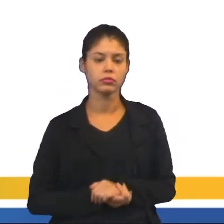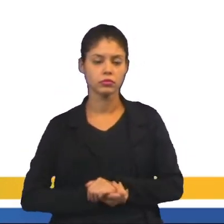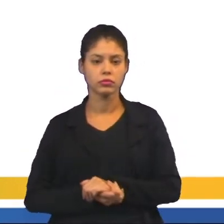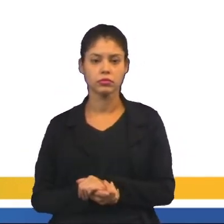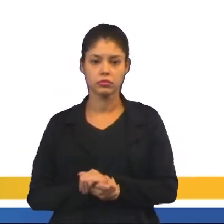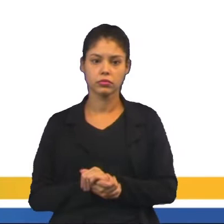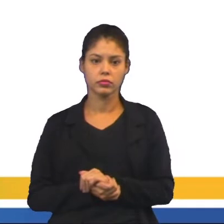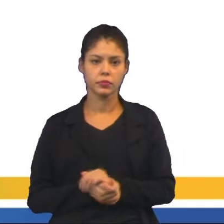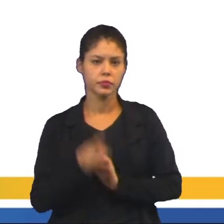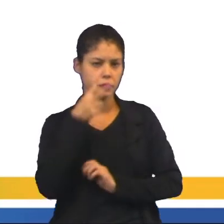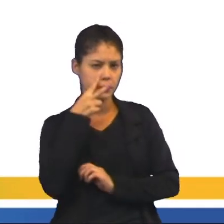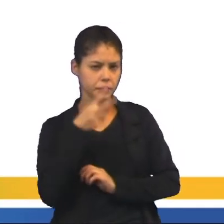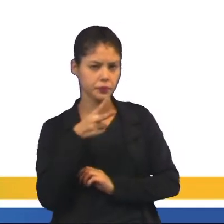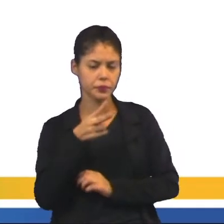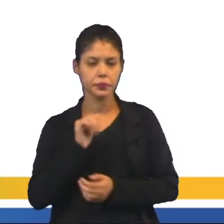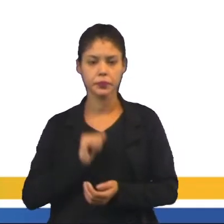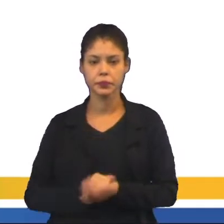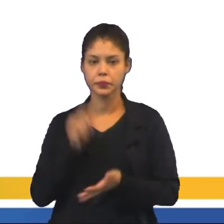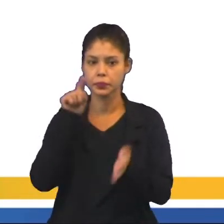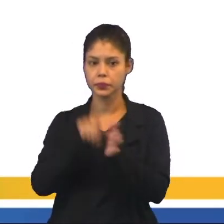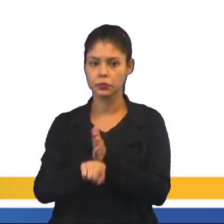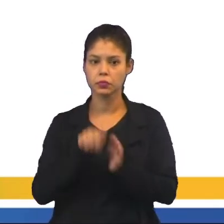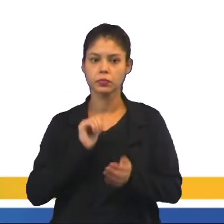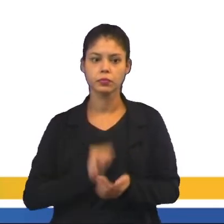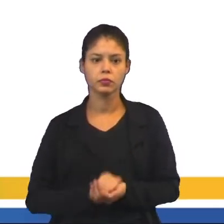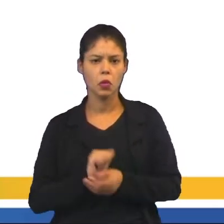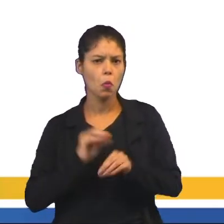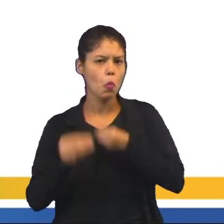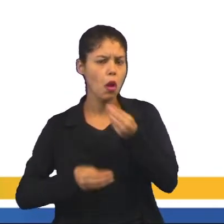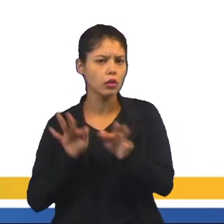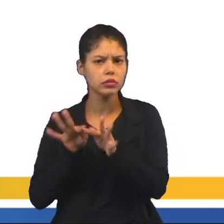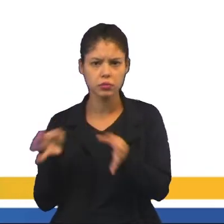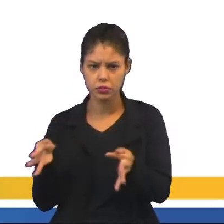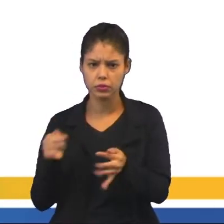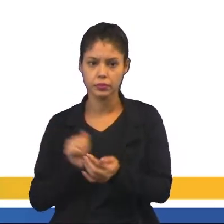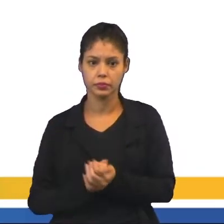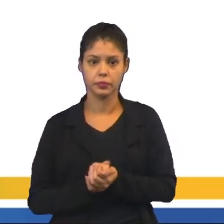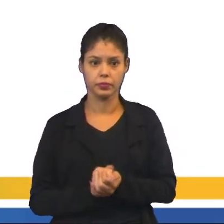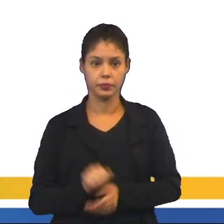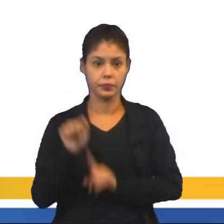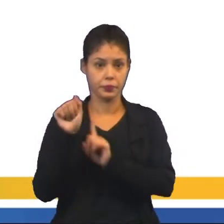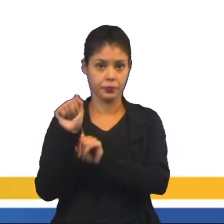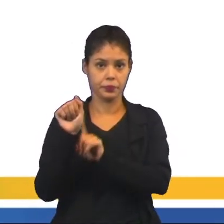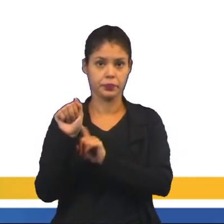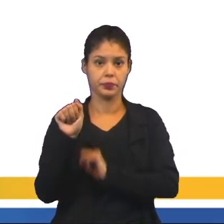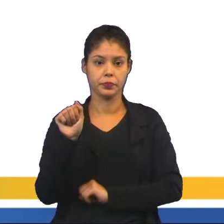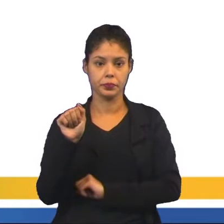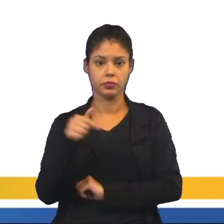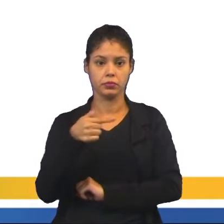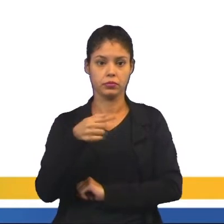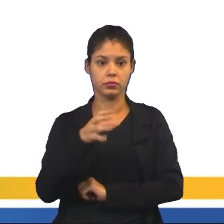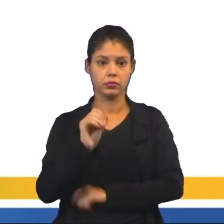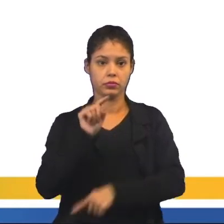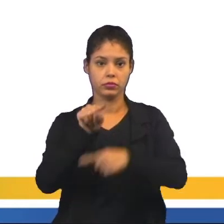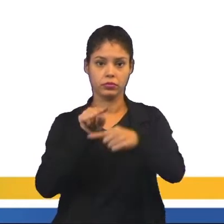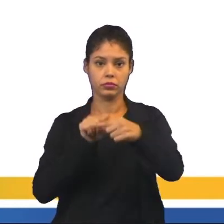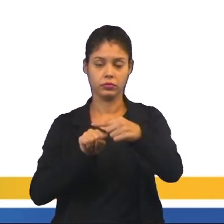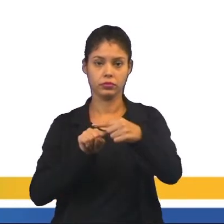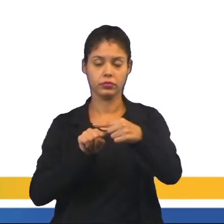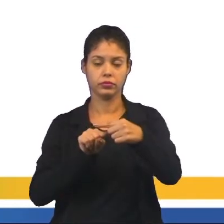funcionários consultados. Então, olha aí, como é simples. O candidato A,